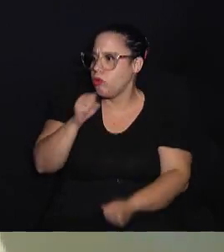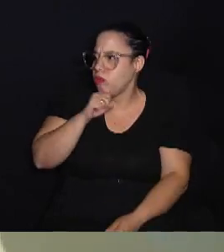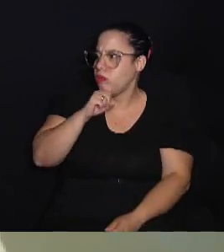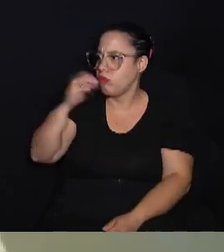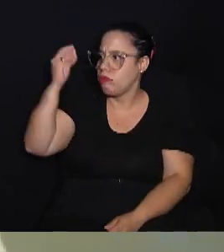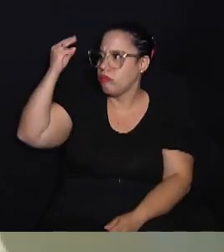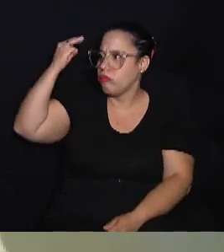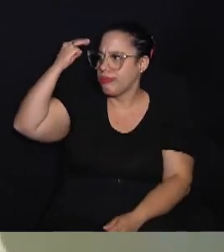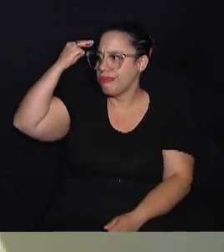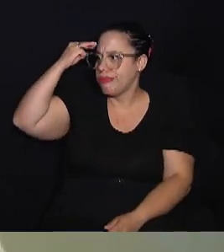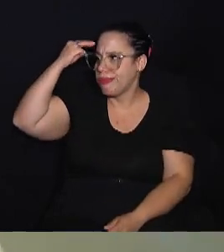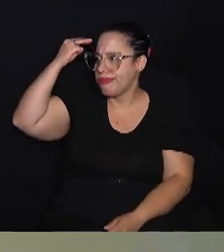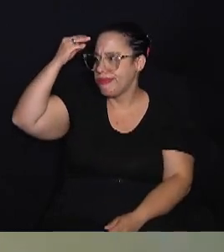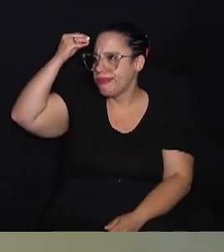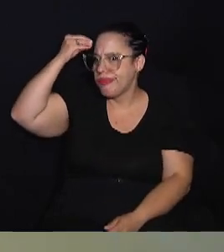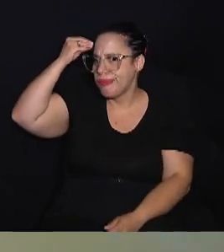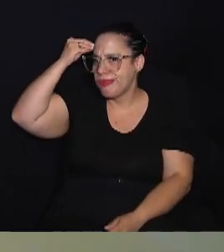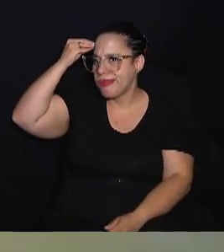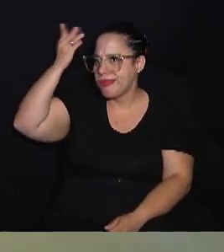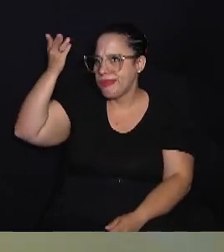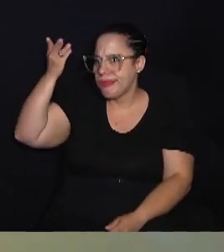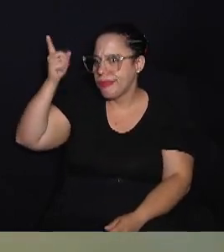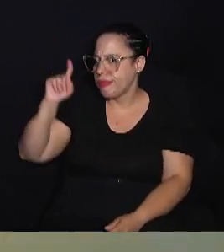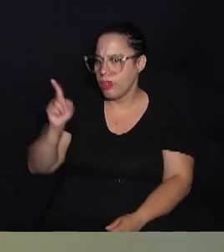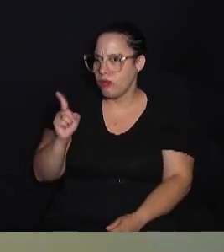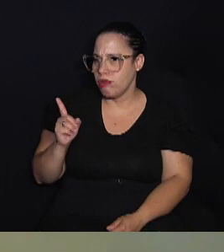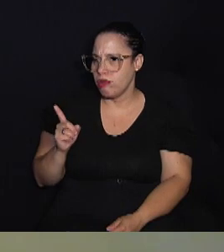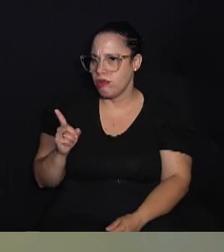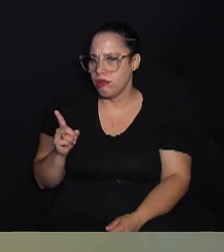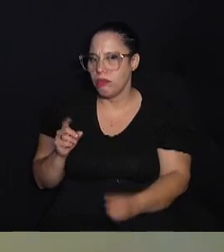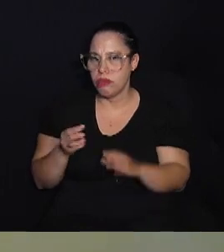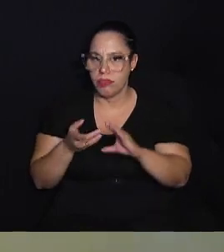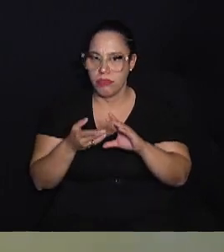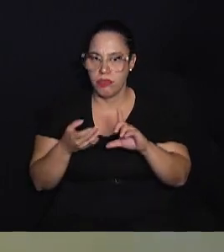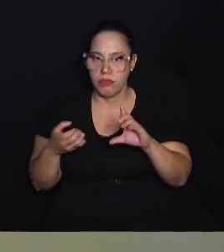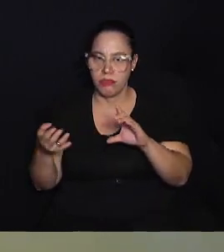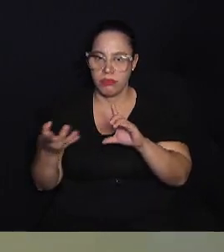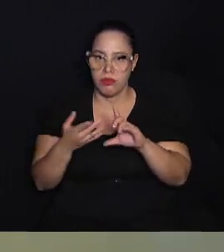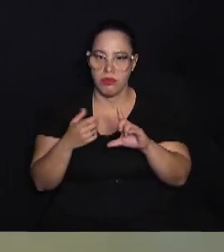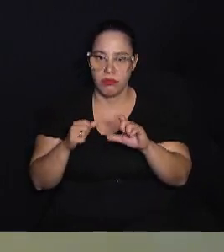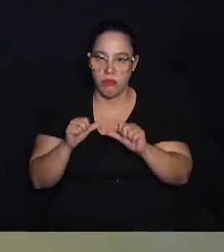memória. Exatamente. Uma outra característica é a mudança,